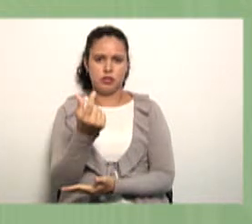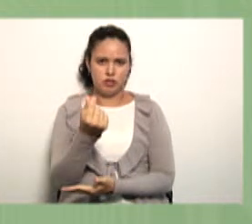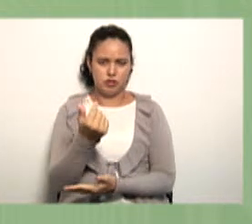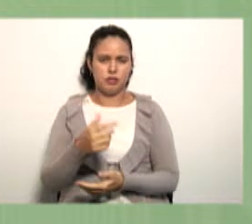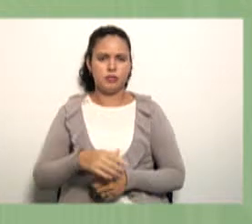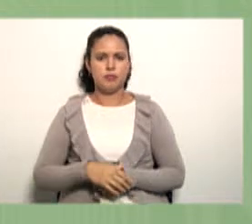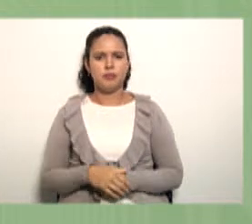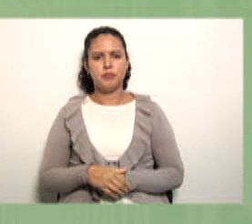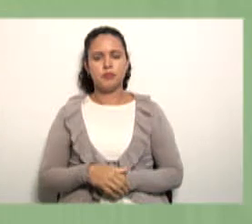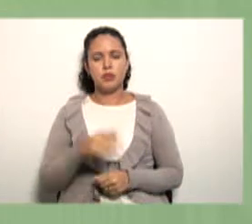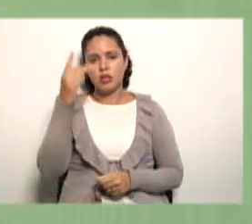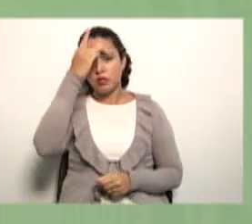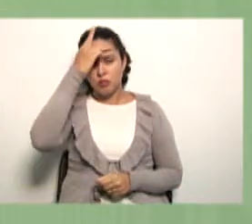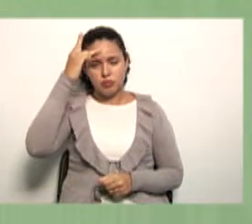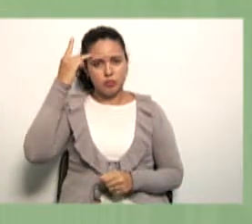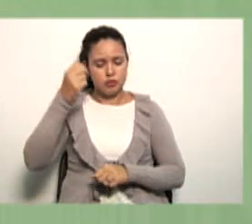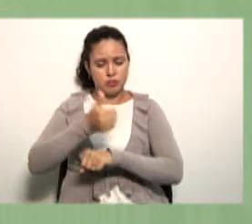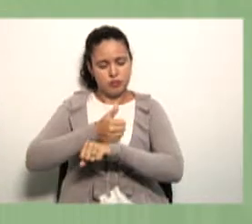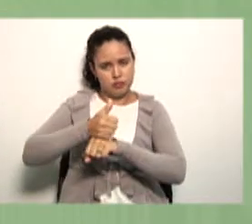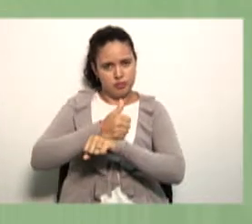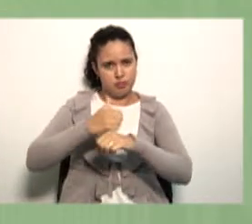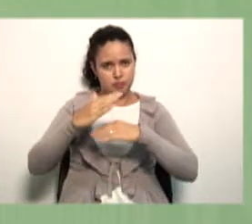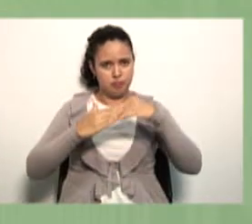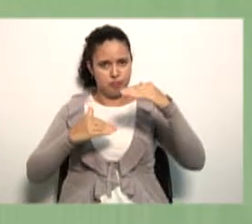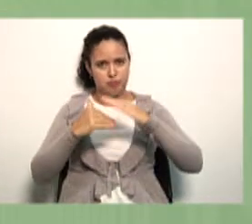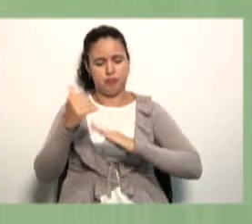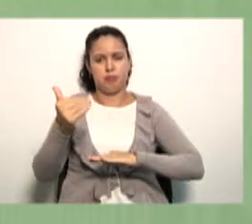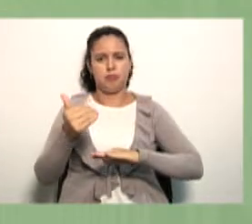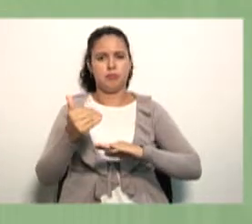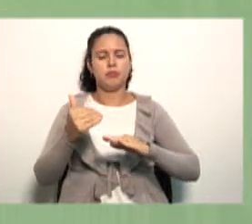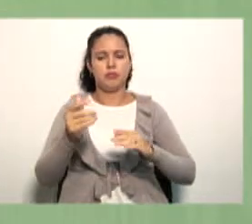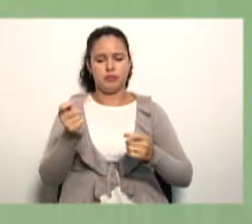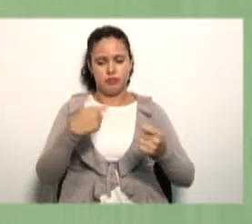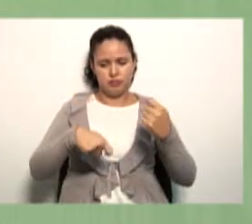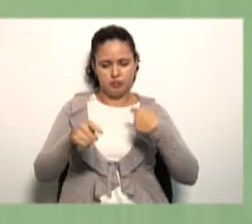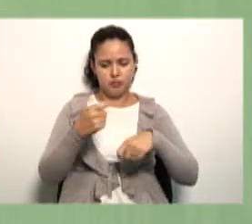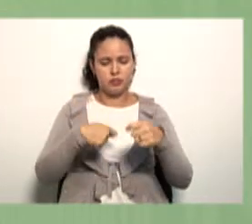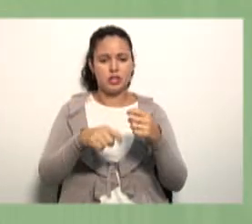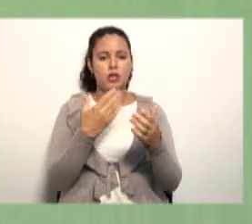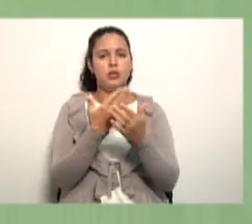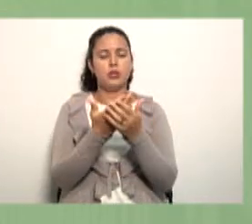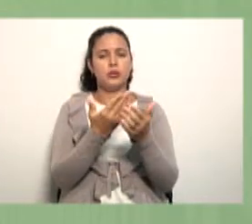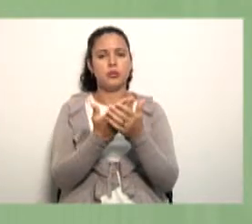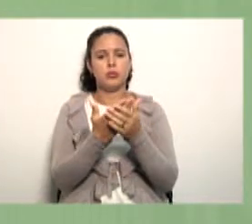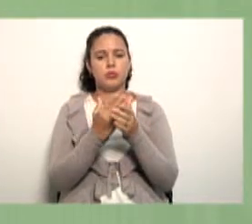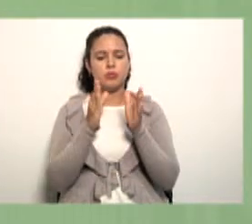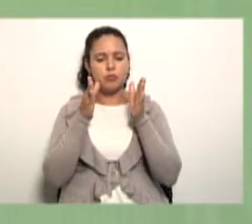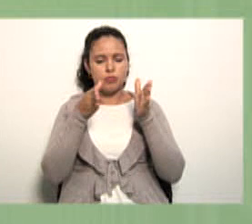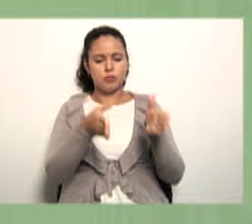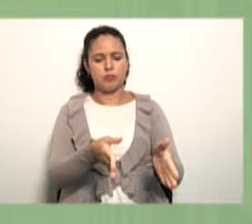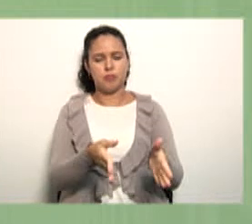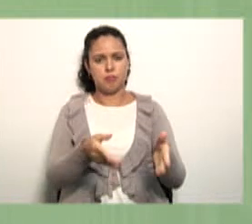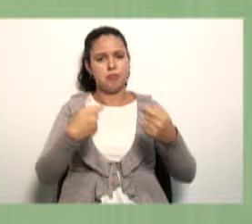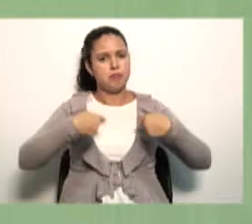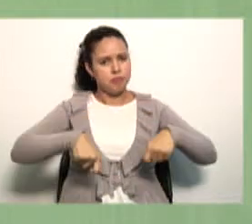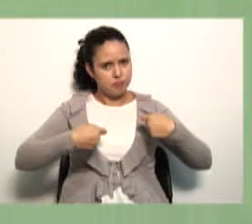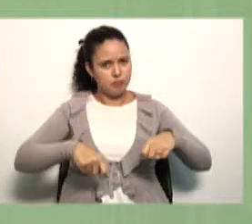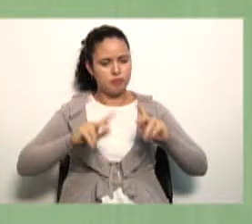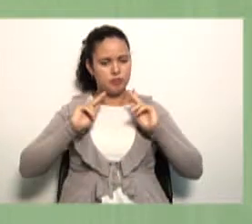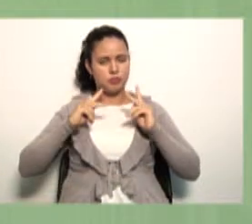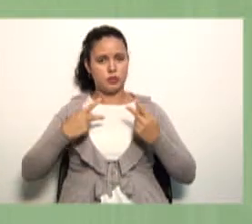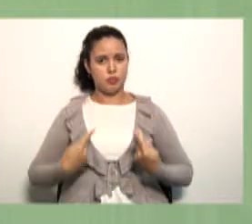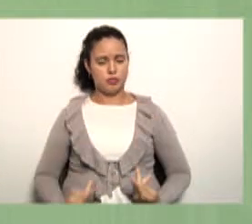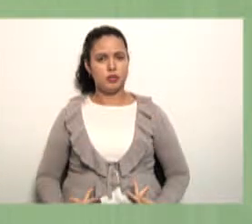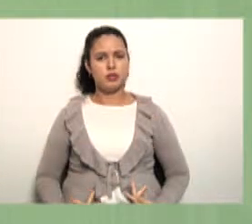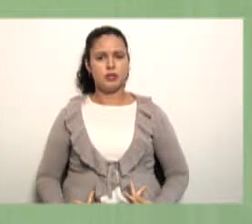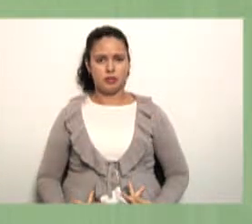Os economistas estudam as necessidades humanas, mas limitam a sua atenção aos bens econômicos, isso é,